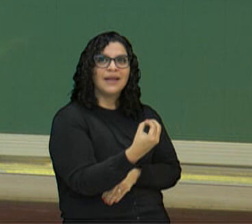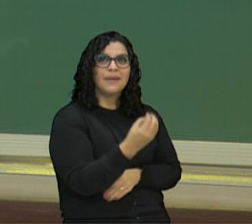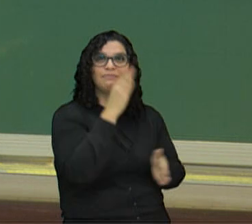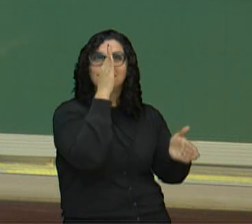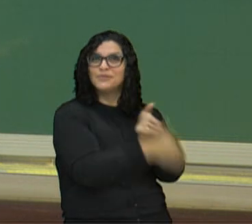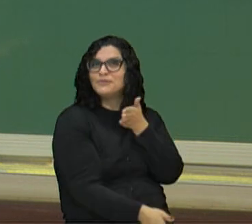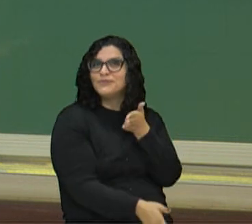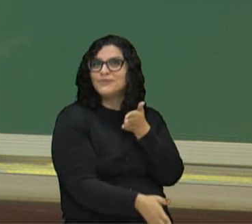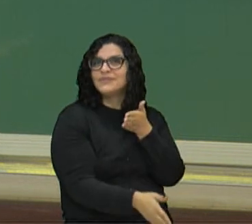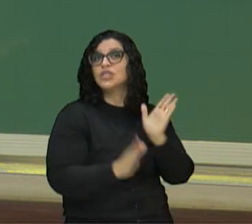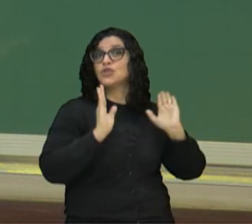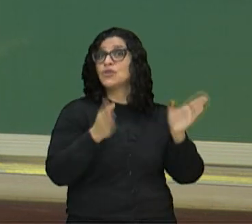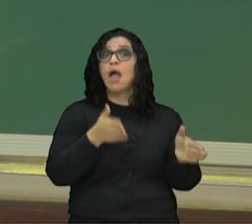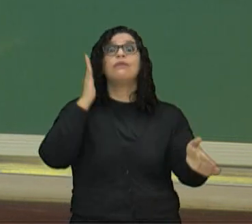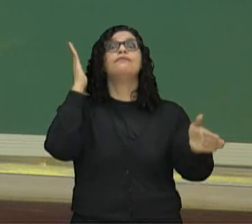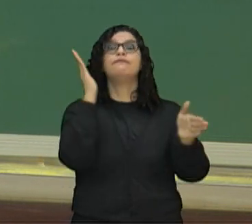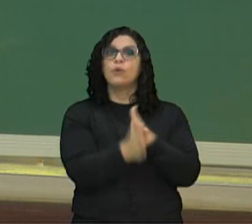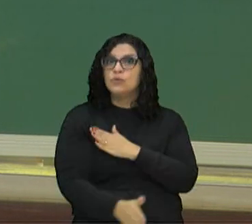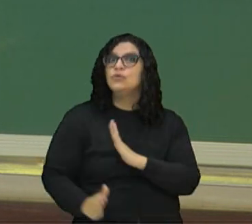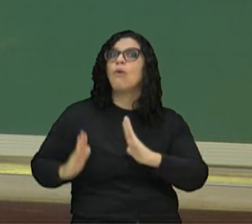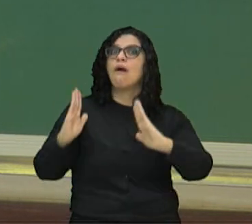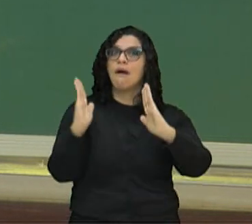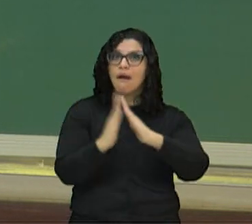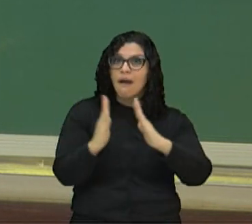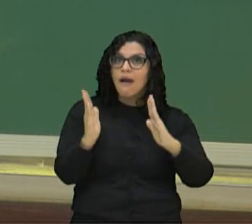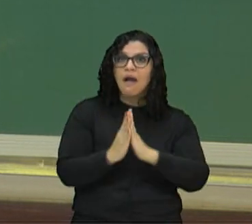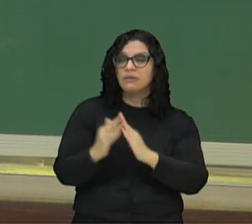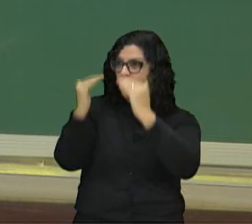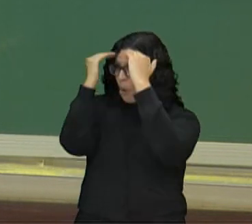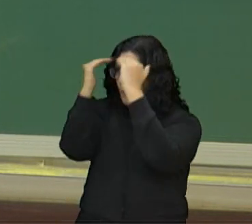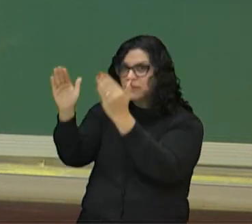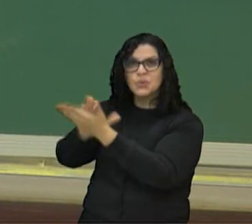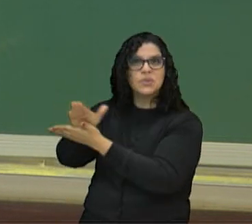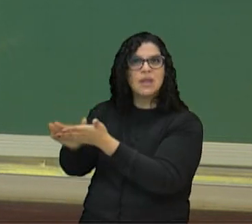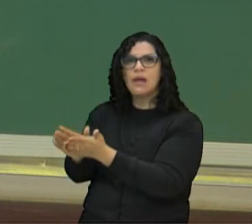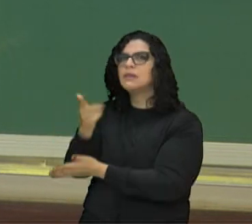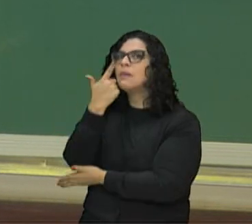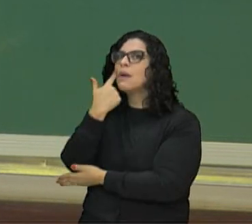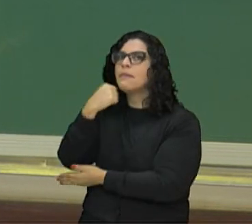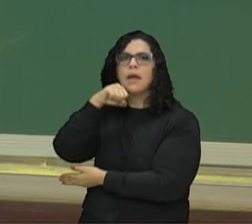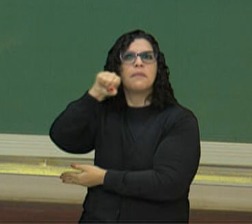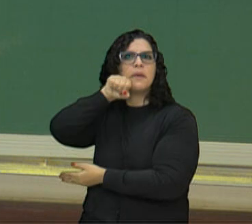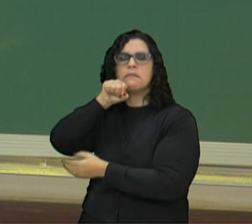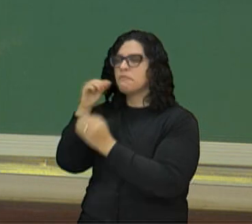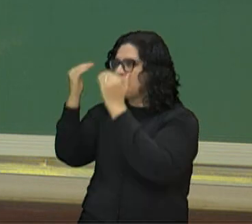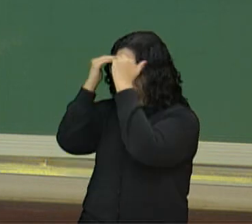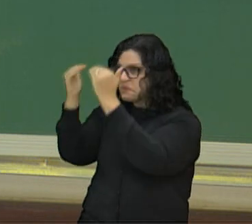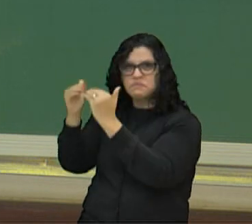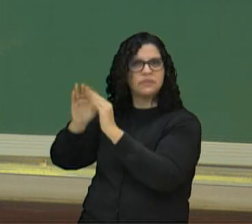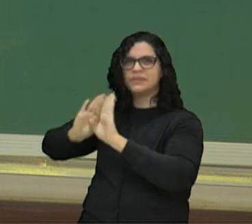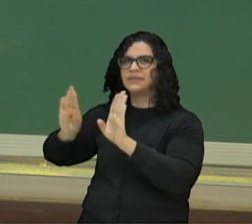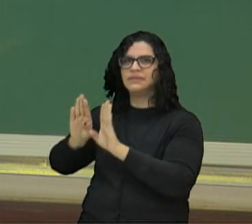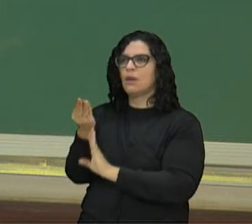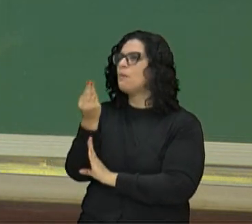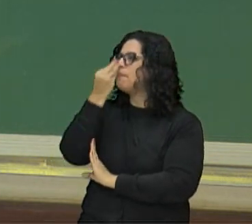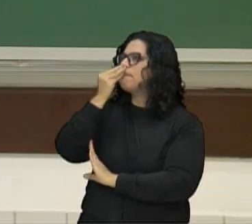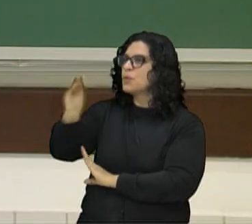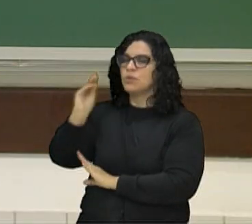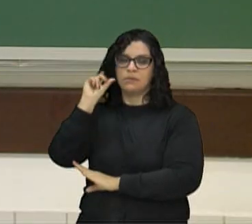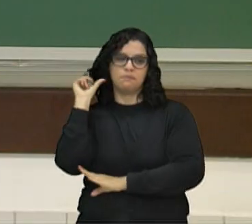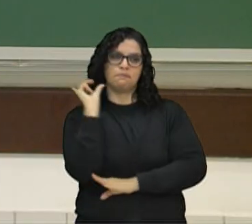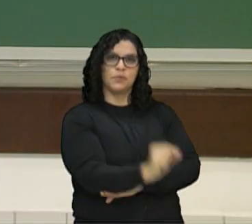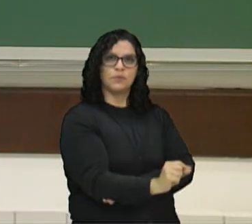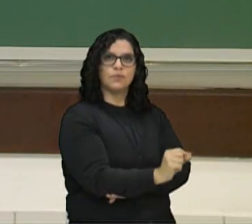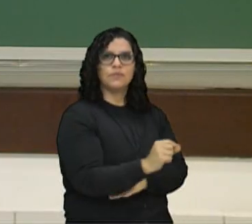Partiu, fugiu de casa, não obedeceu os seus pais, não atendeu a sua ordem.